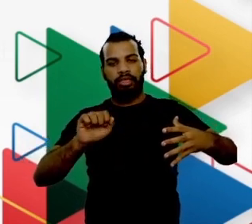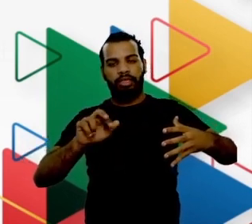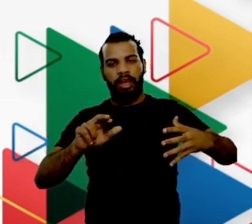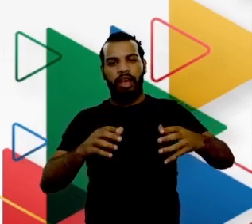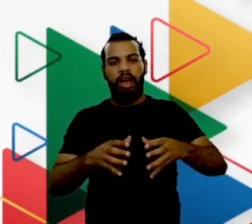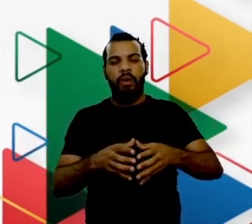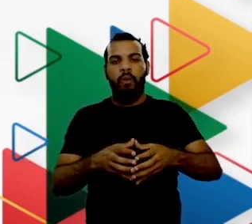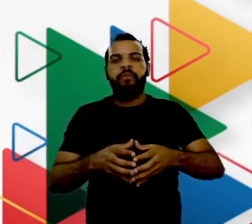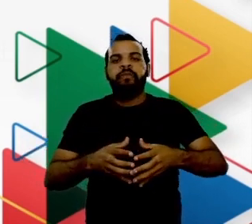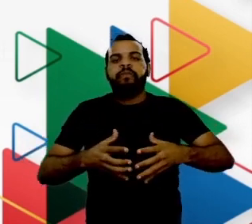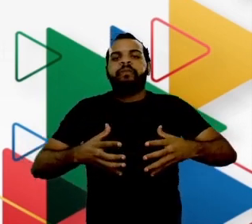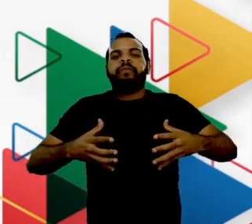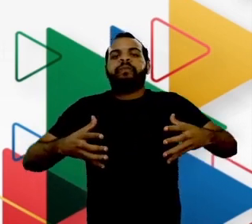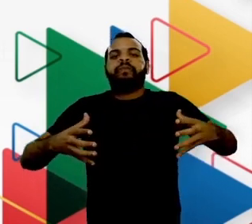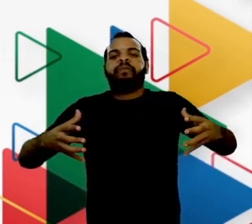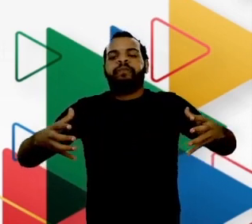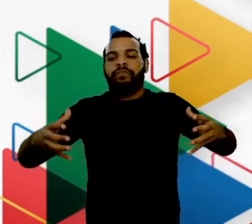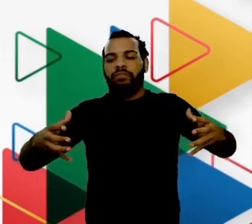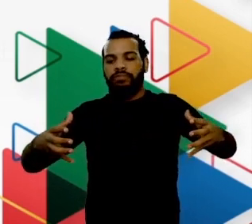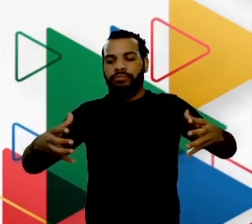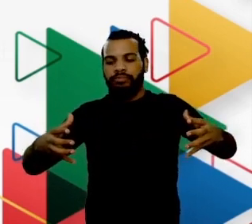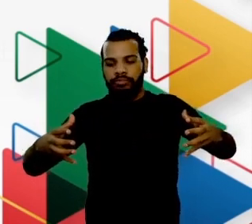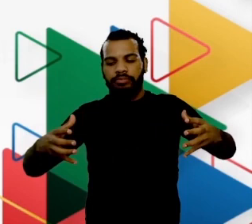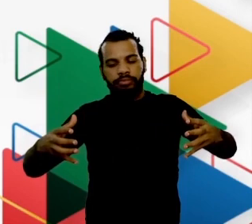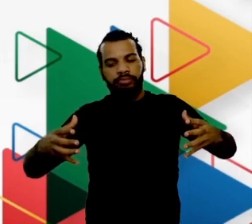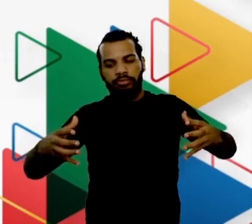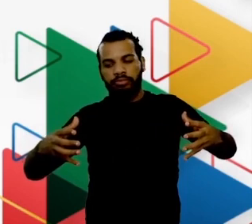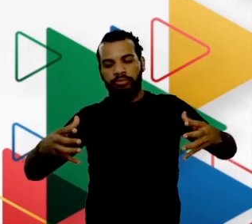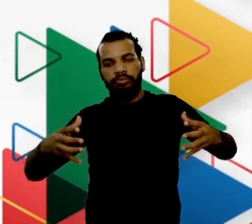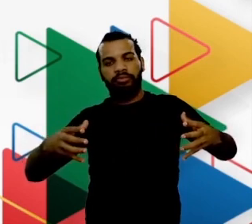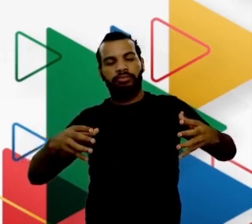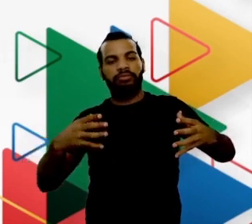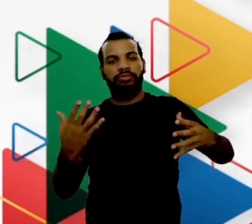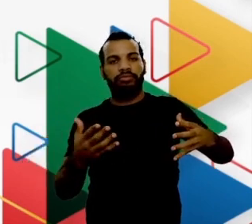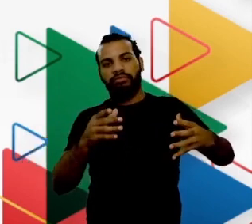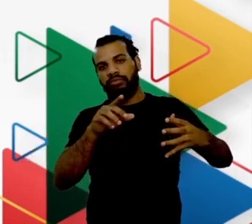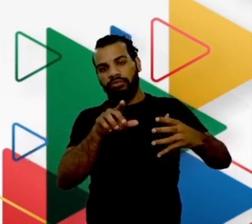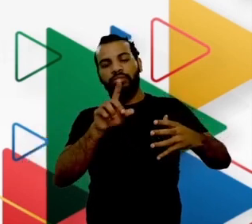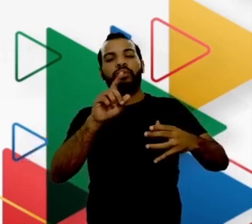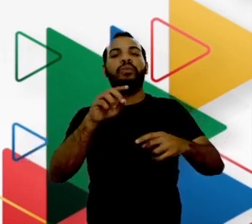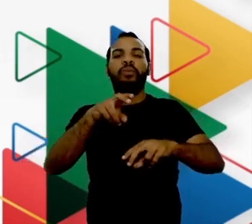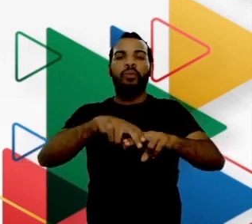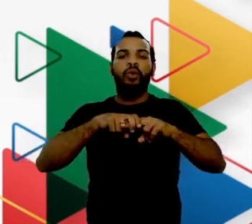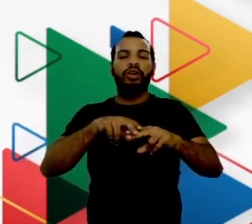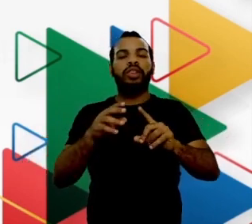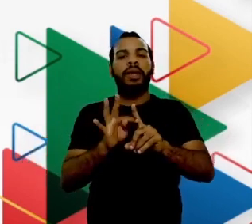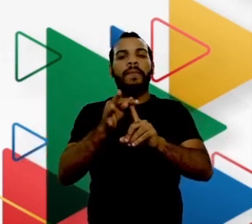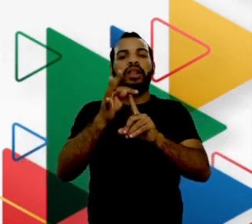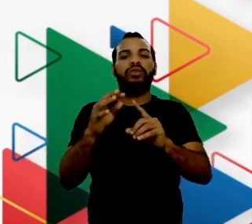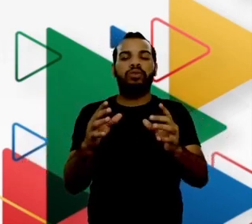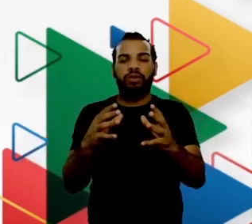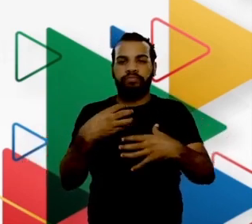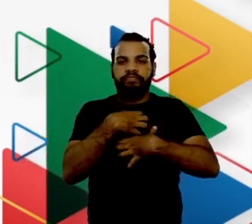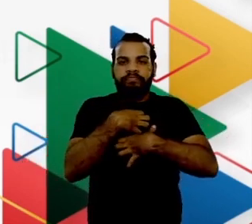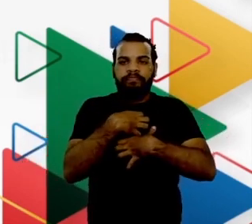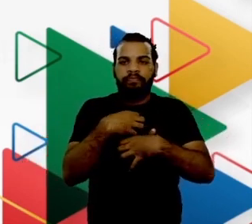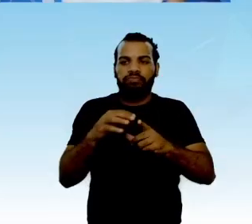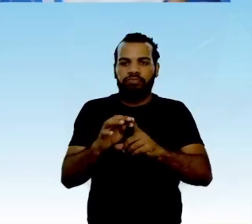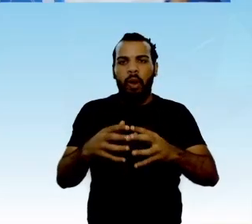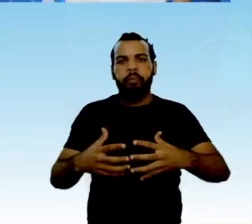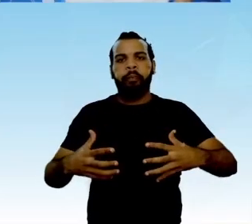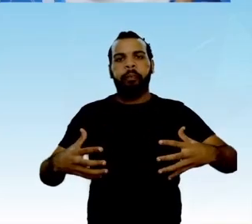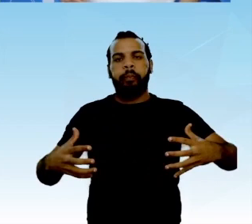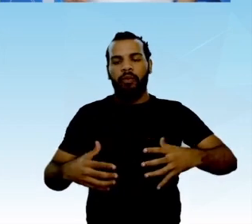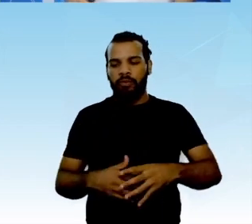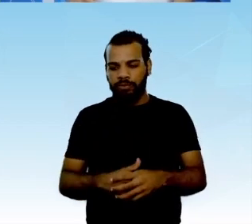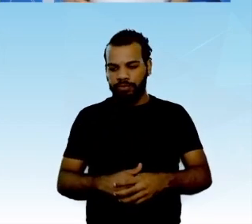ao crescimento das dimensões de um corpo ocasionado pelo aumento de sua temperatura. Olha para mim.